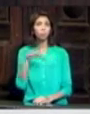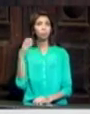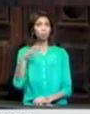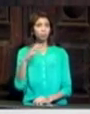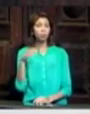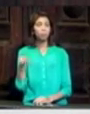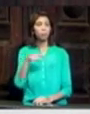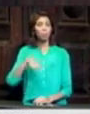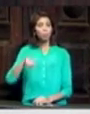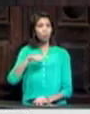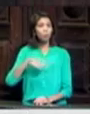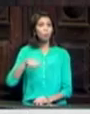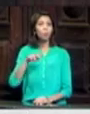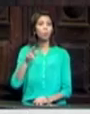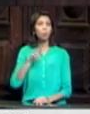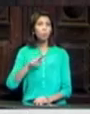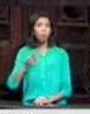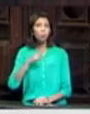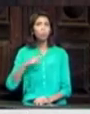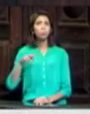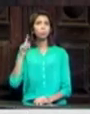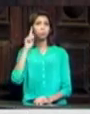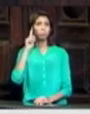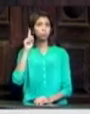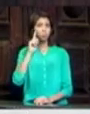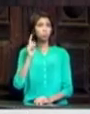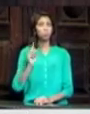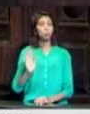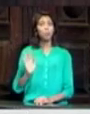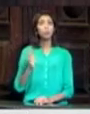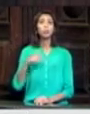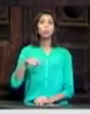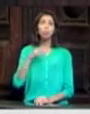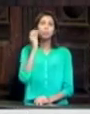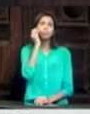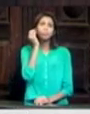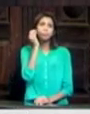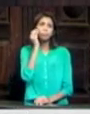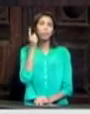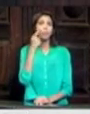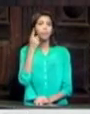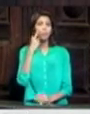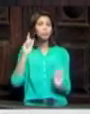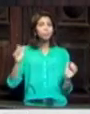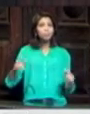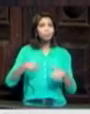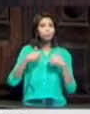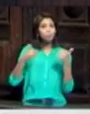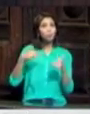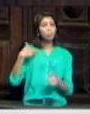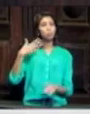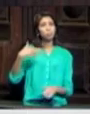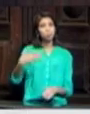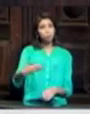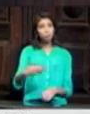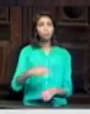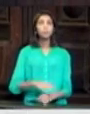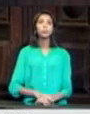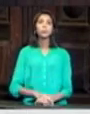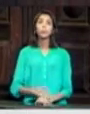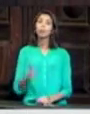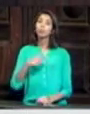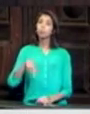usuários diários da ponte, temos experimentado as melhorias a cada dia. E